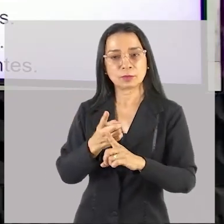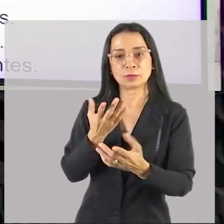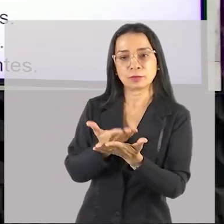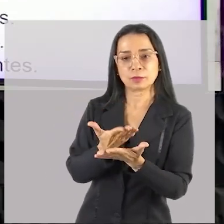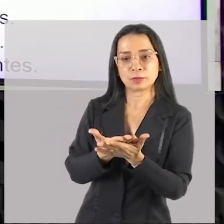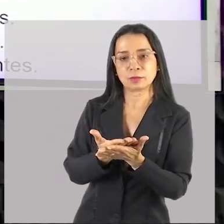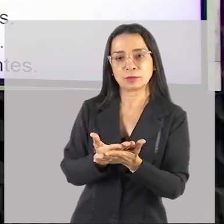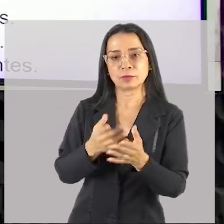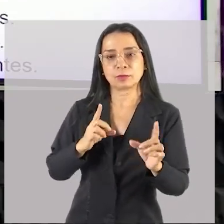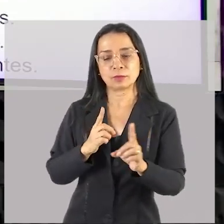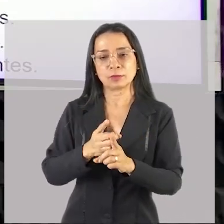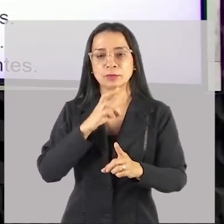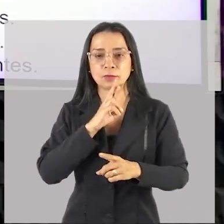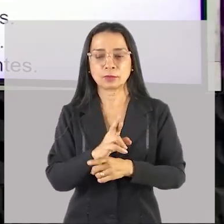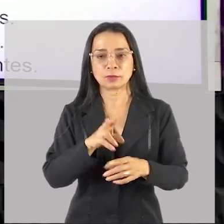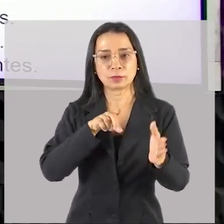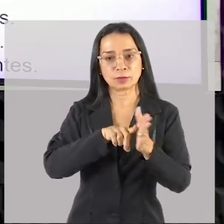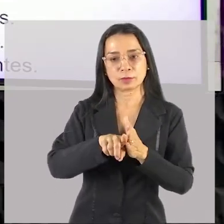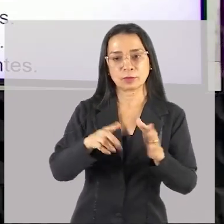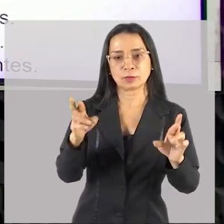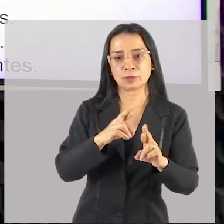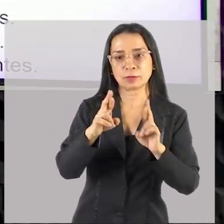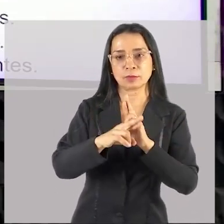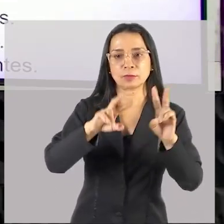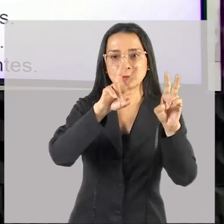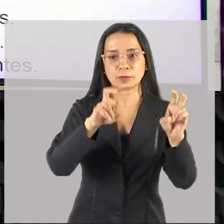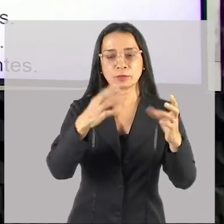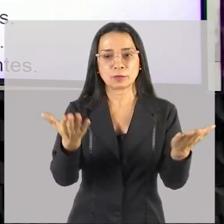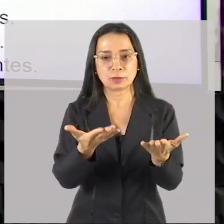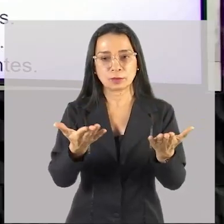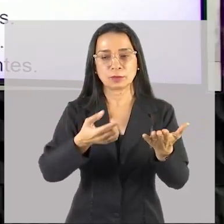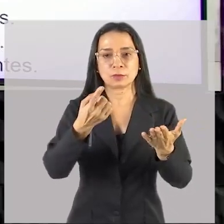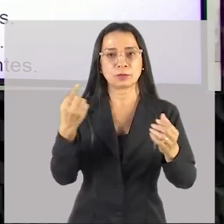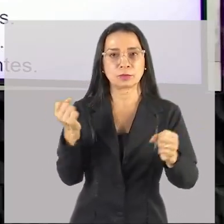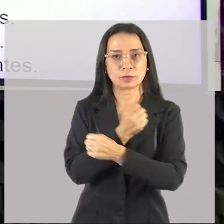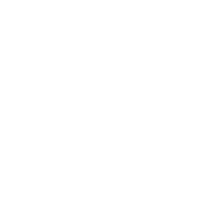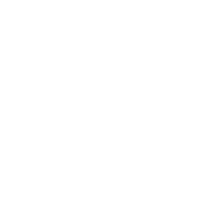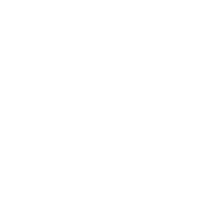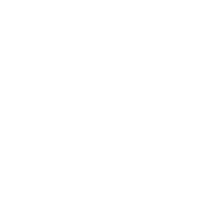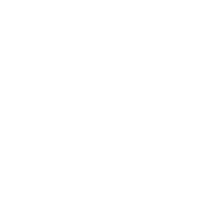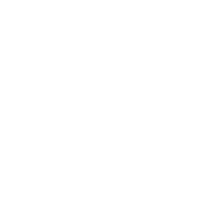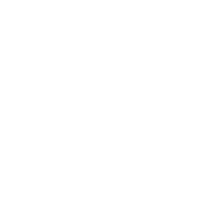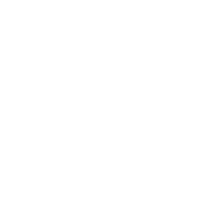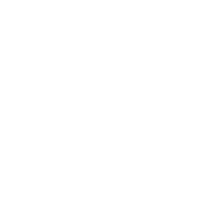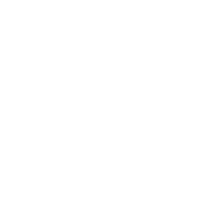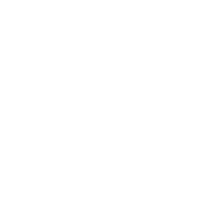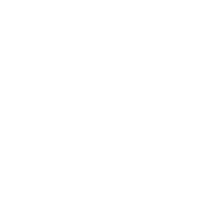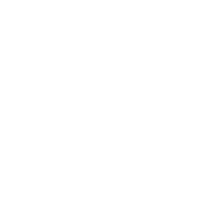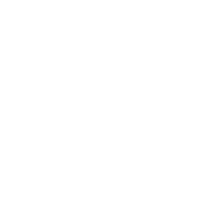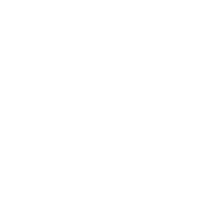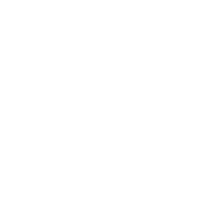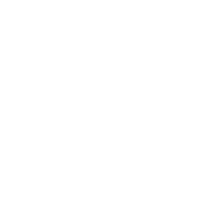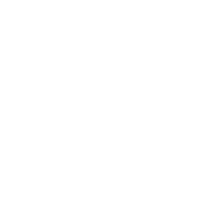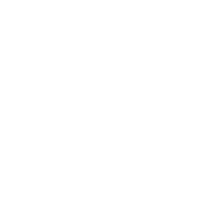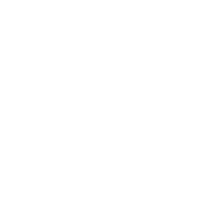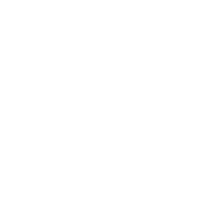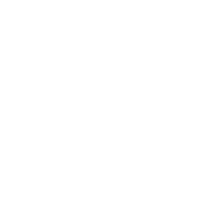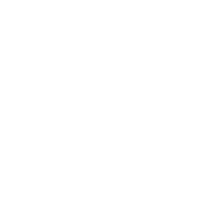Bom, a gente falar de transcendência é mais fácil a gente identificar isso no no Platão, né?